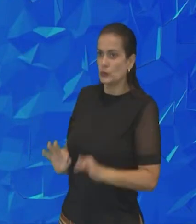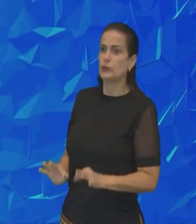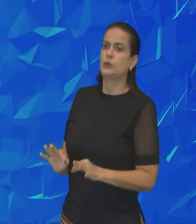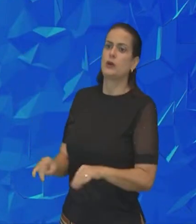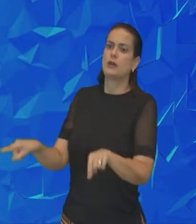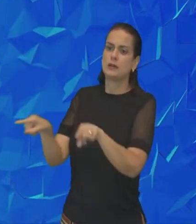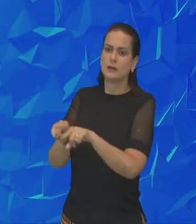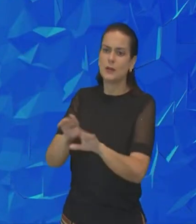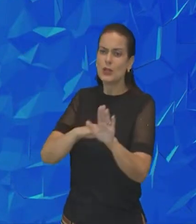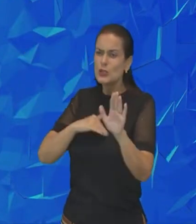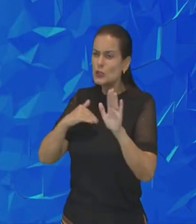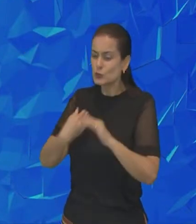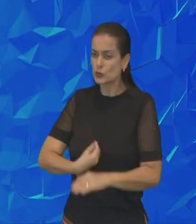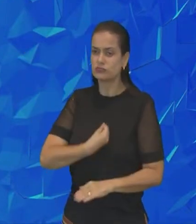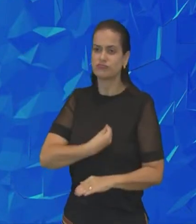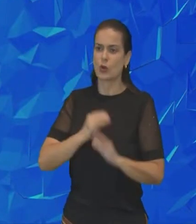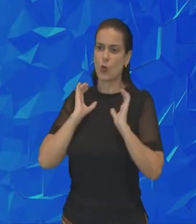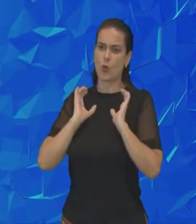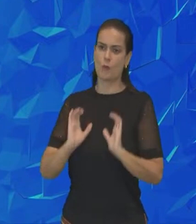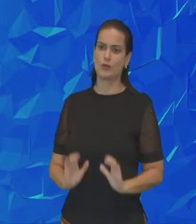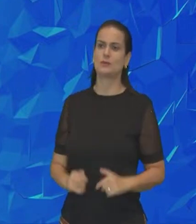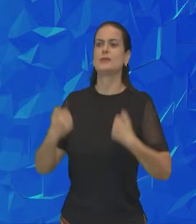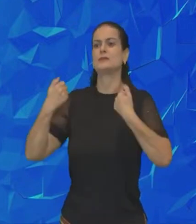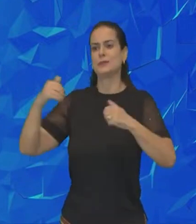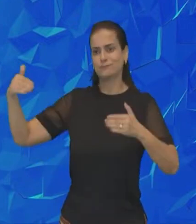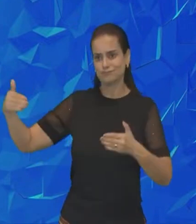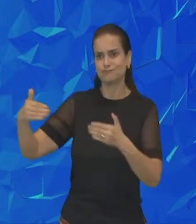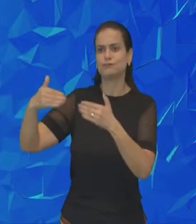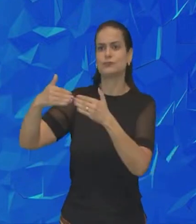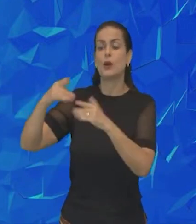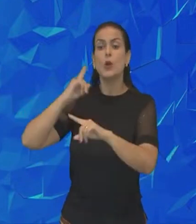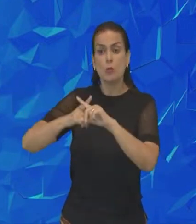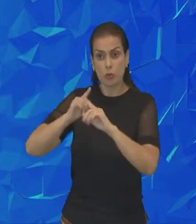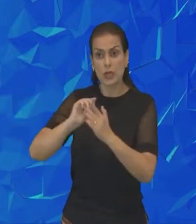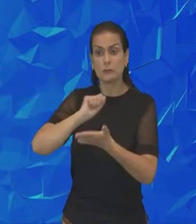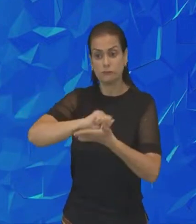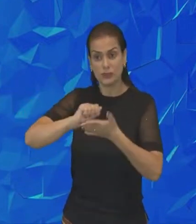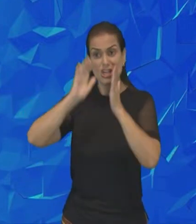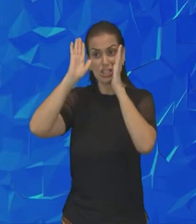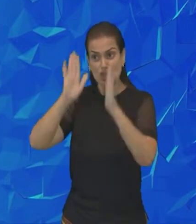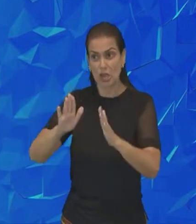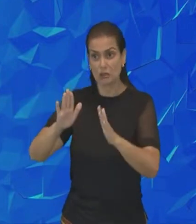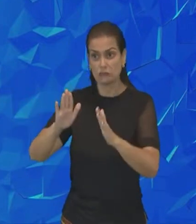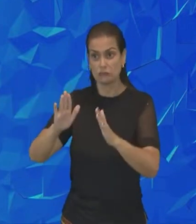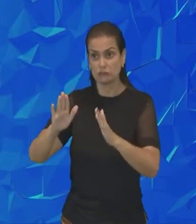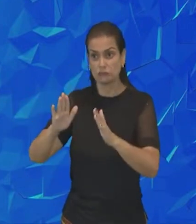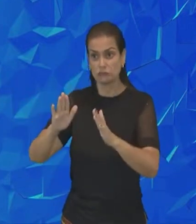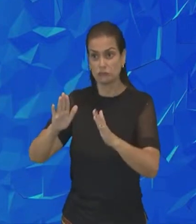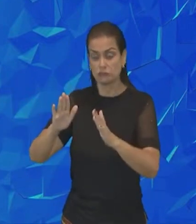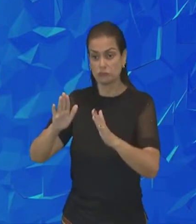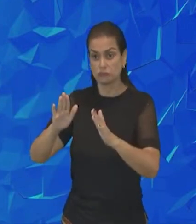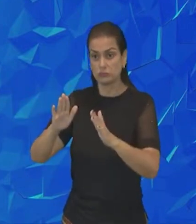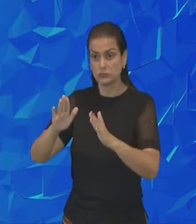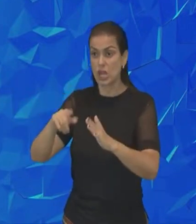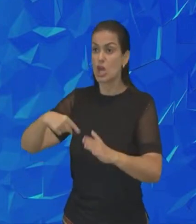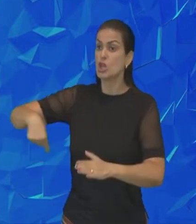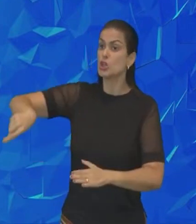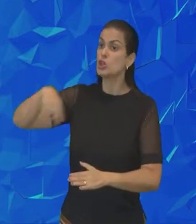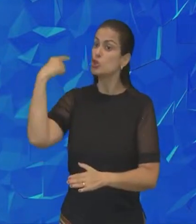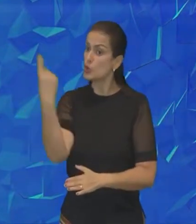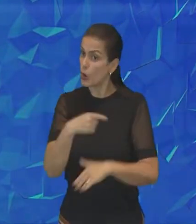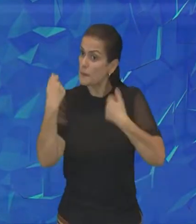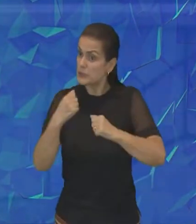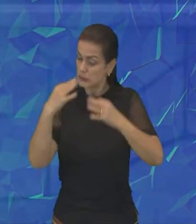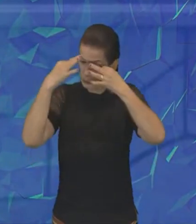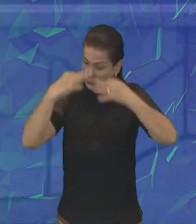o vosso procedimento, porque está escrito, sede santos, porque eu sou